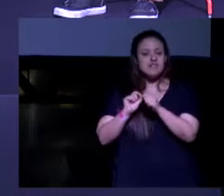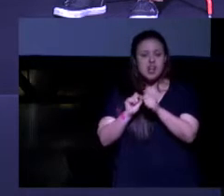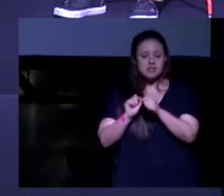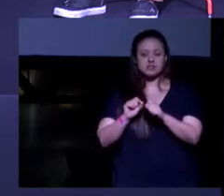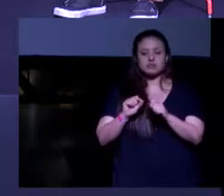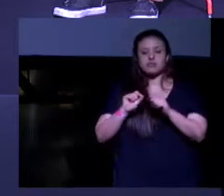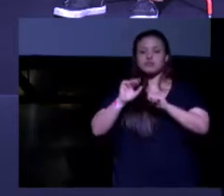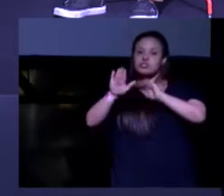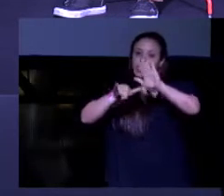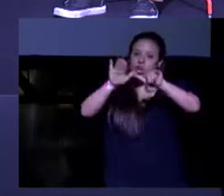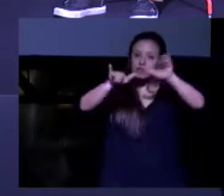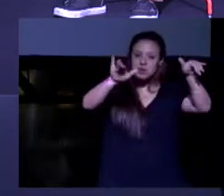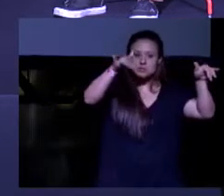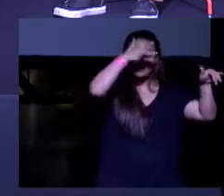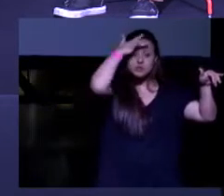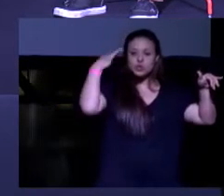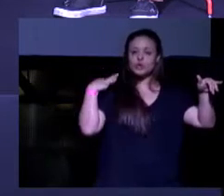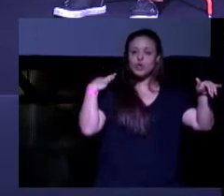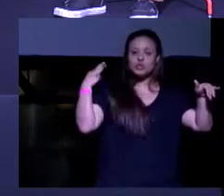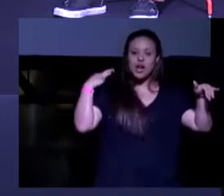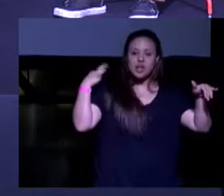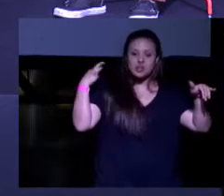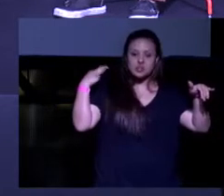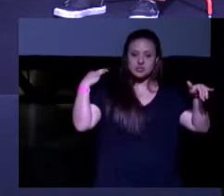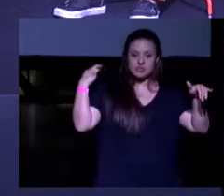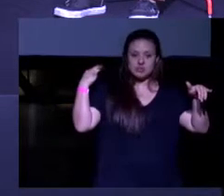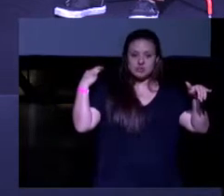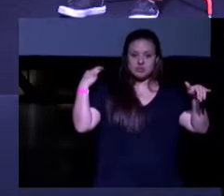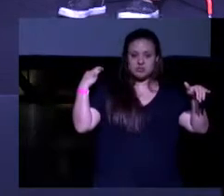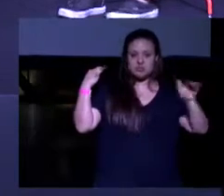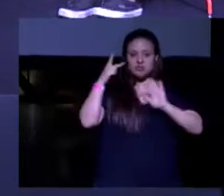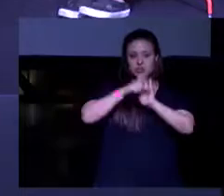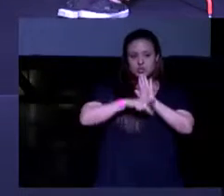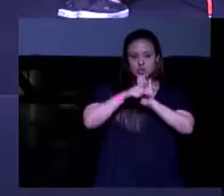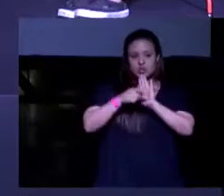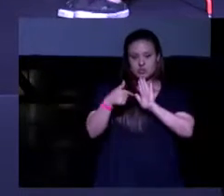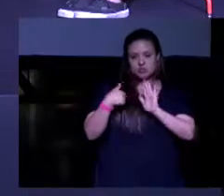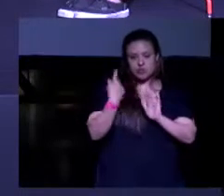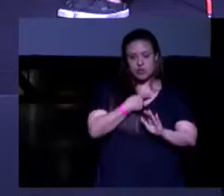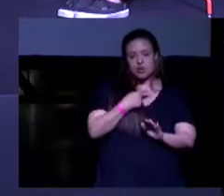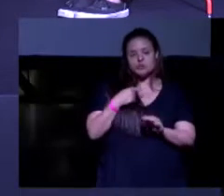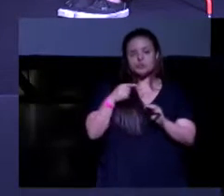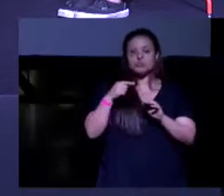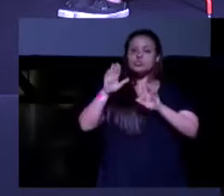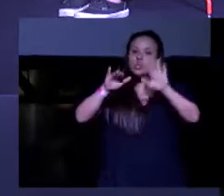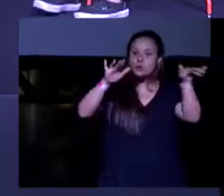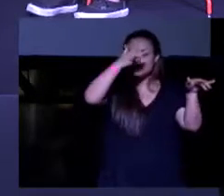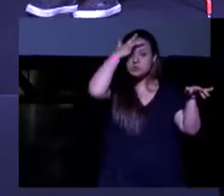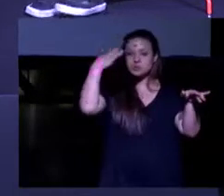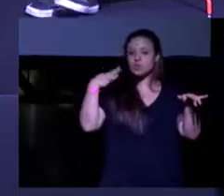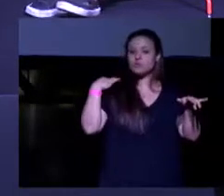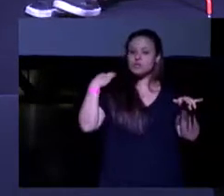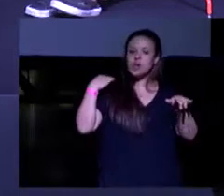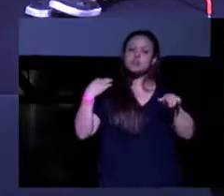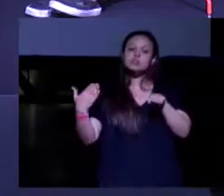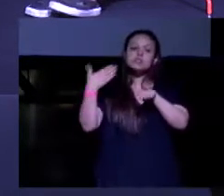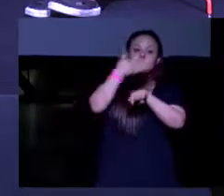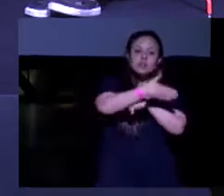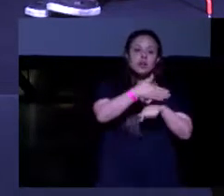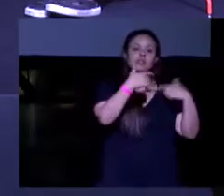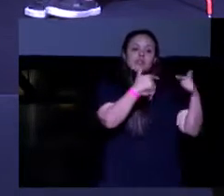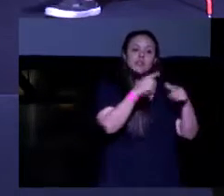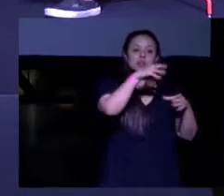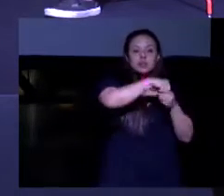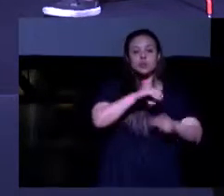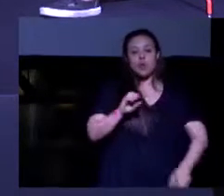gente atua bem organizando voluntários e se relacionando com as ONGs. Então as empresas contratam a gente para prestar um serviço de voluntariado